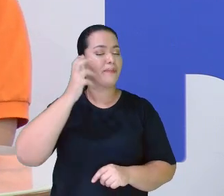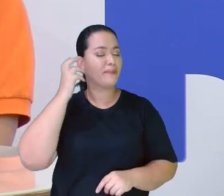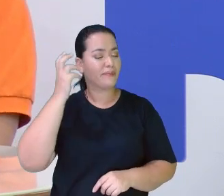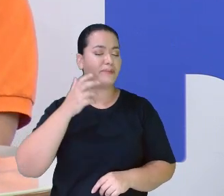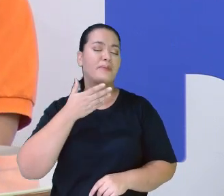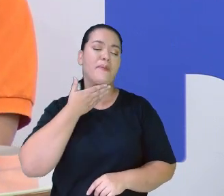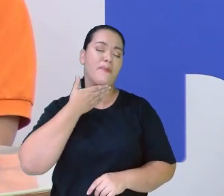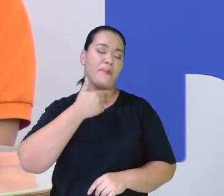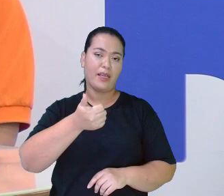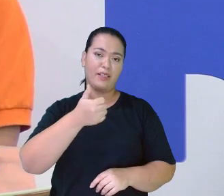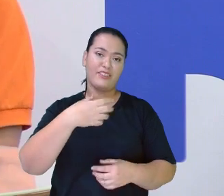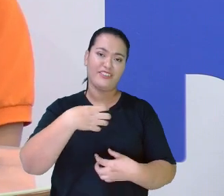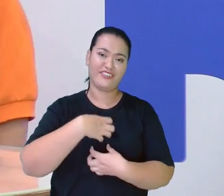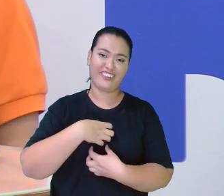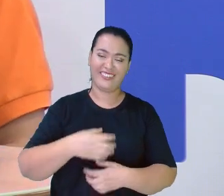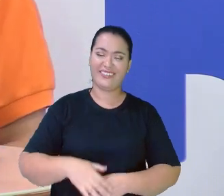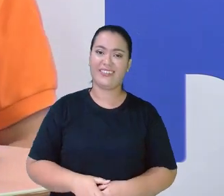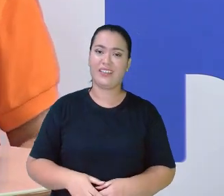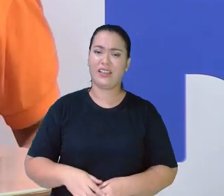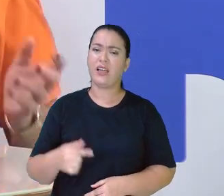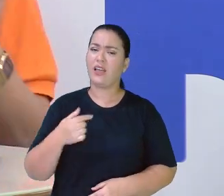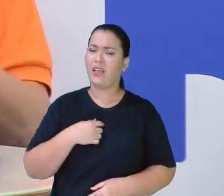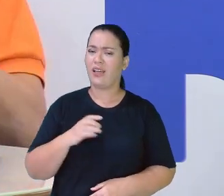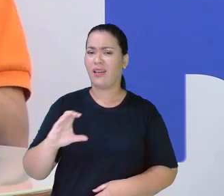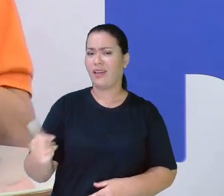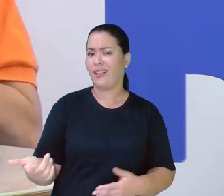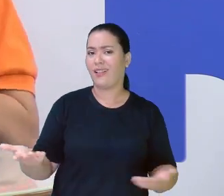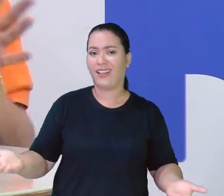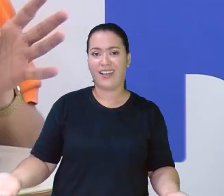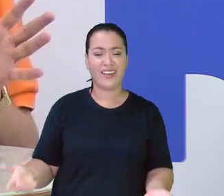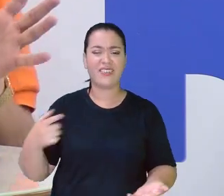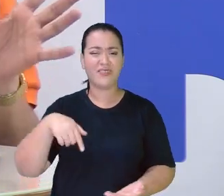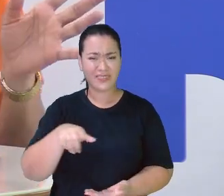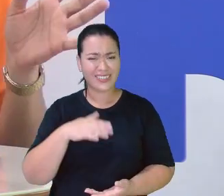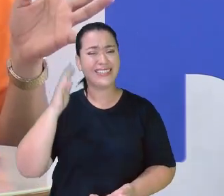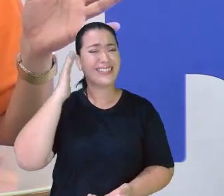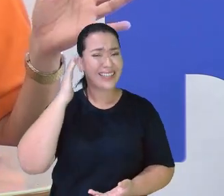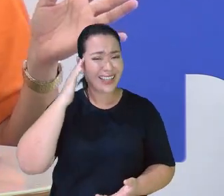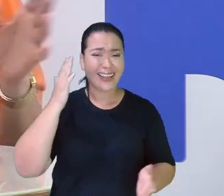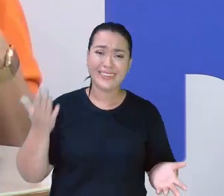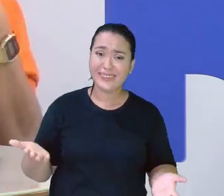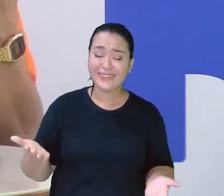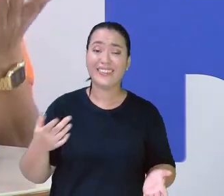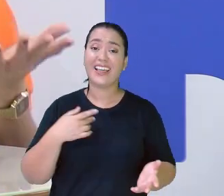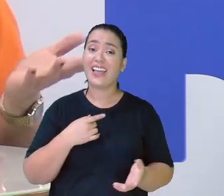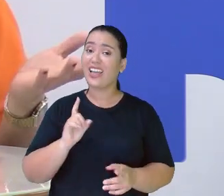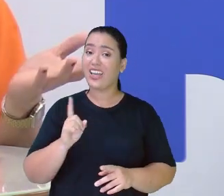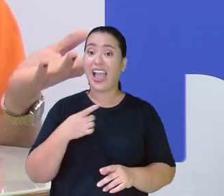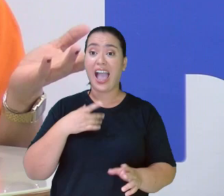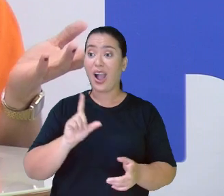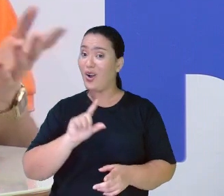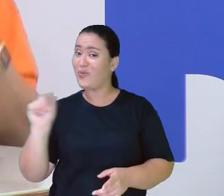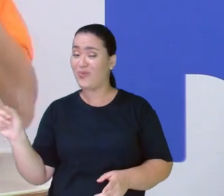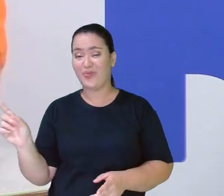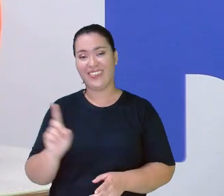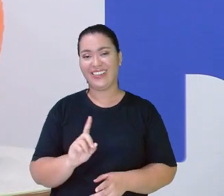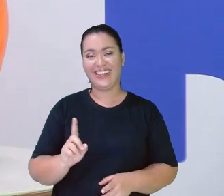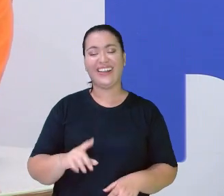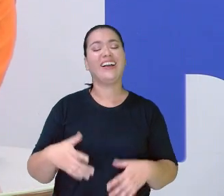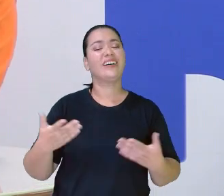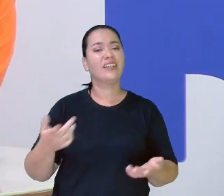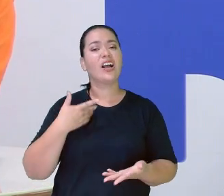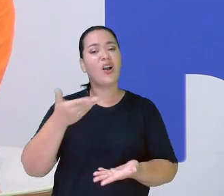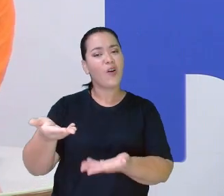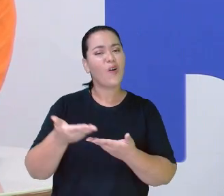melhor maneira, não é isso? E eu, claro, já pego o gancho. Vocês sabem que não vai ficar, que eu não vou me despedir à toa. Já vou